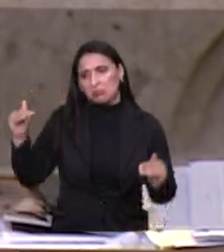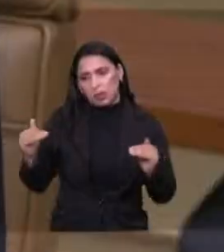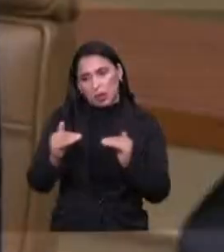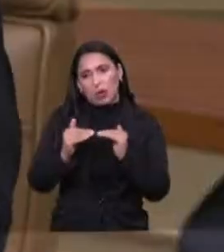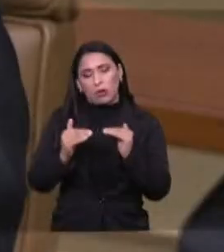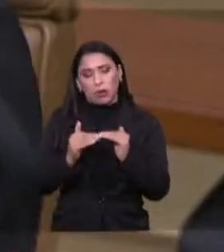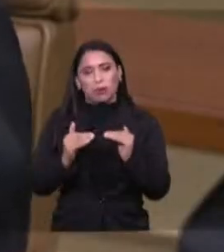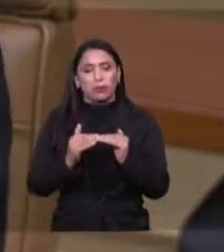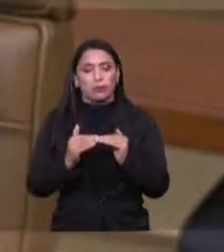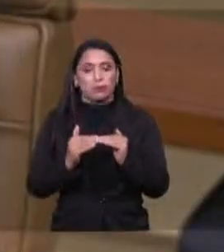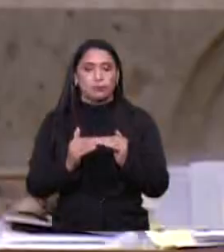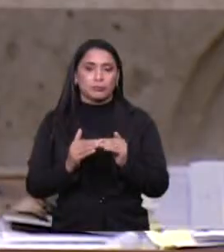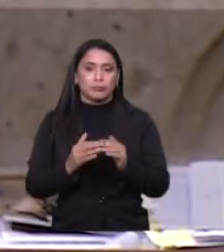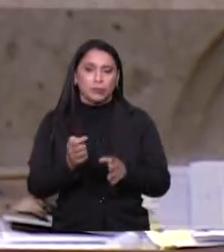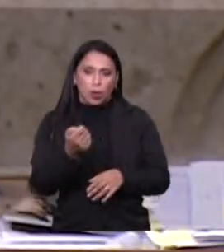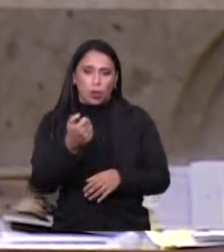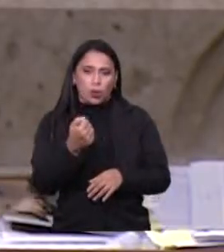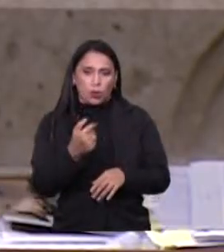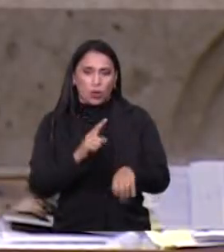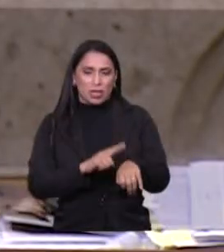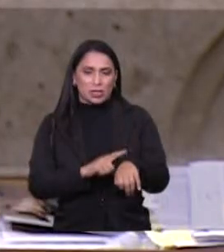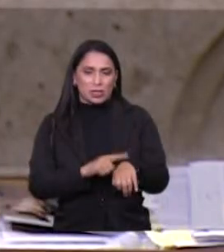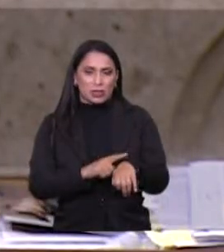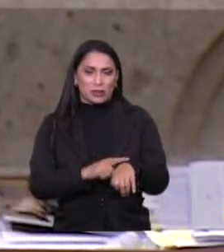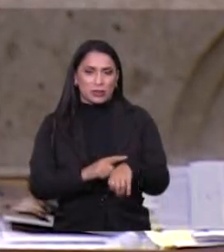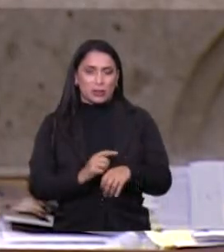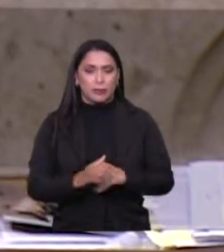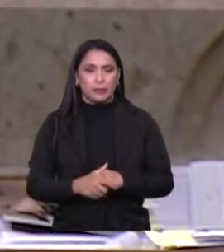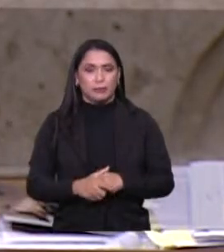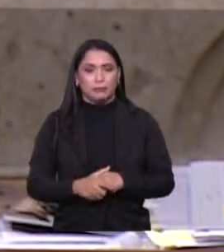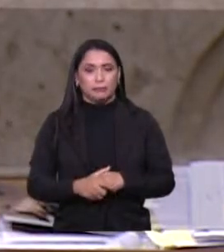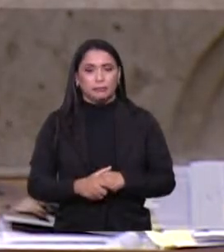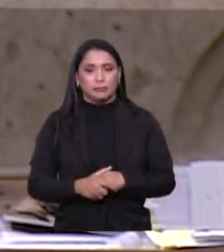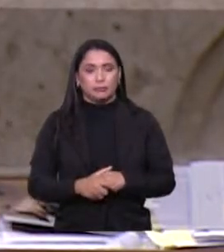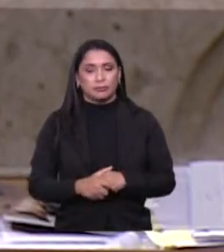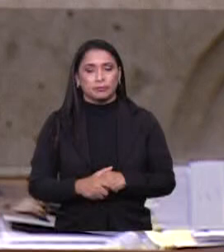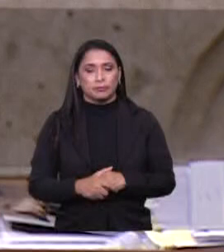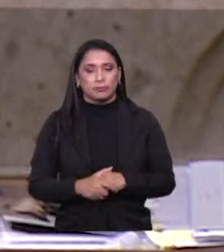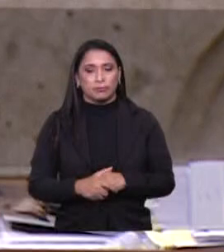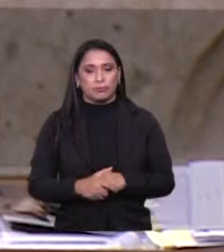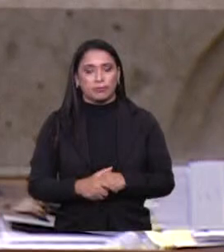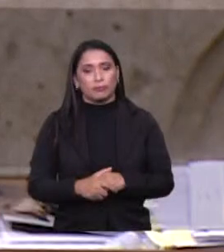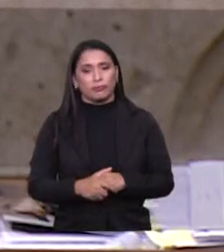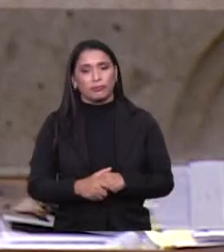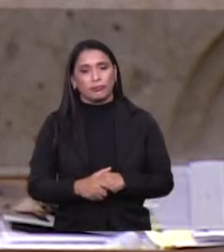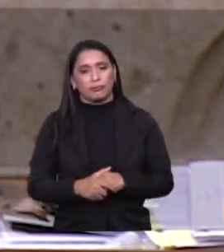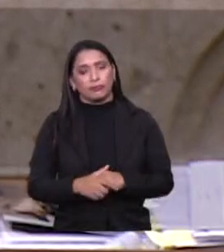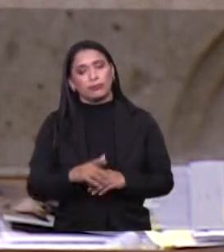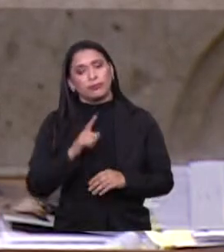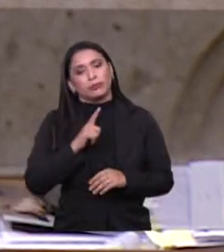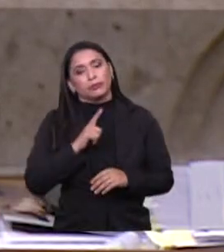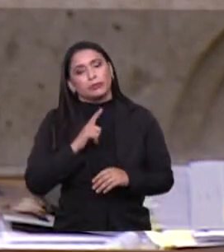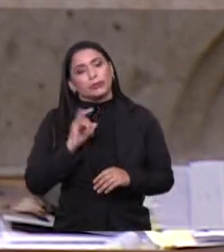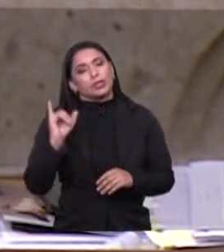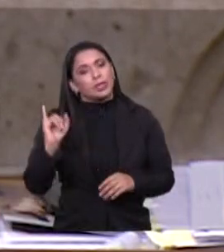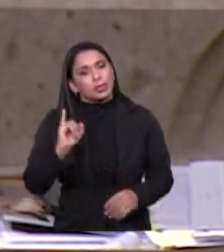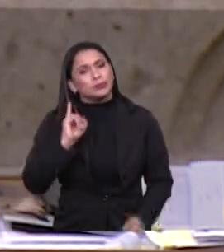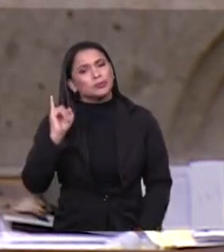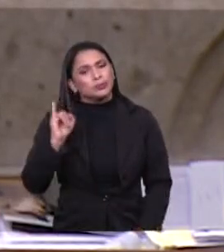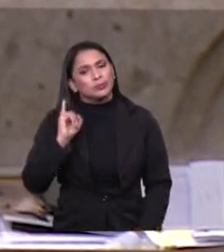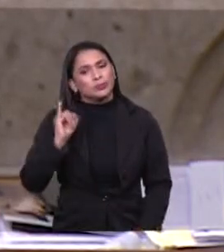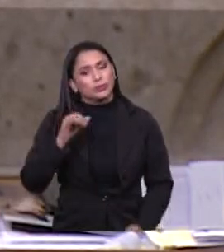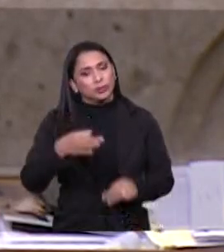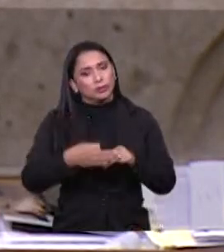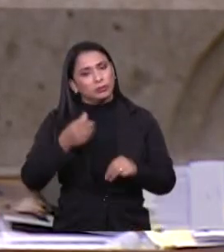todos? Ótimo. Porque já estamos quase 18h20. Tudo. E aí todos bem repensamos, tudo, porque é interessante, o ministro Alexandre,